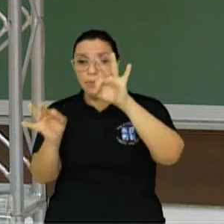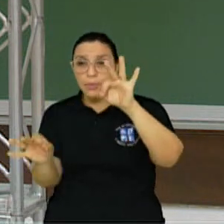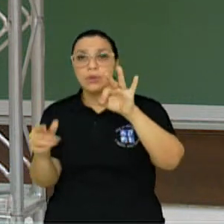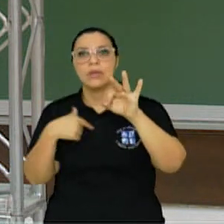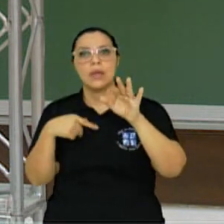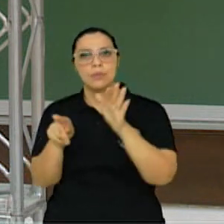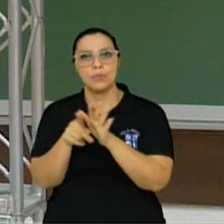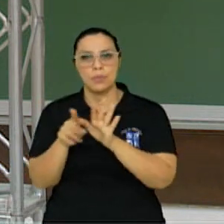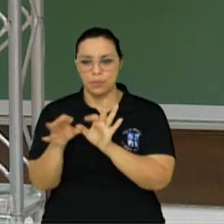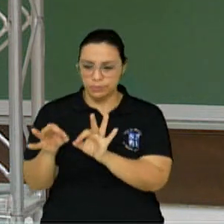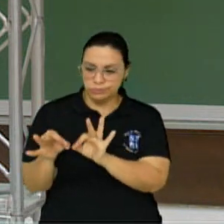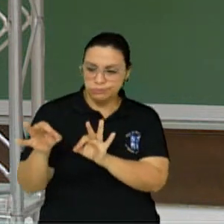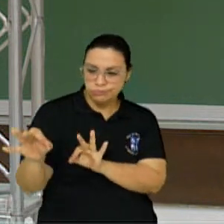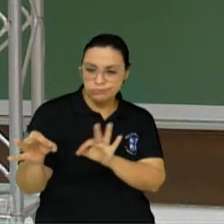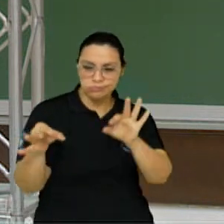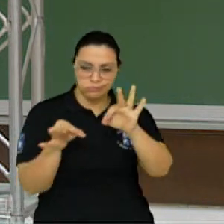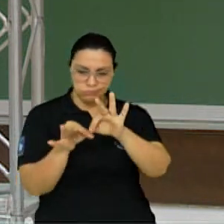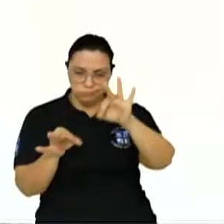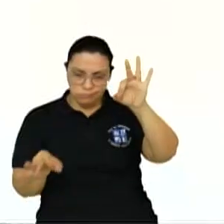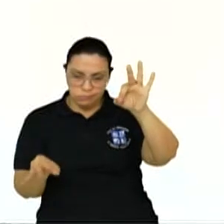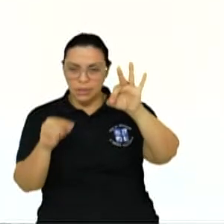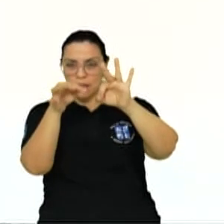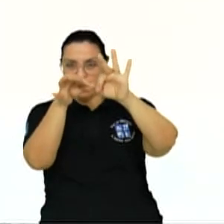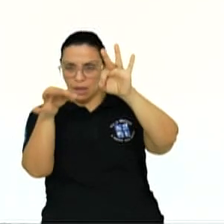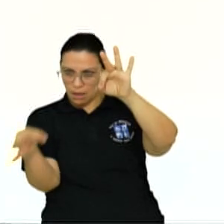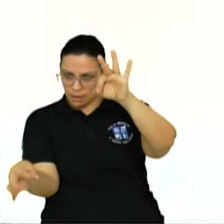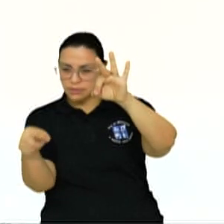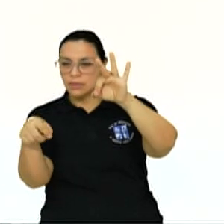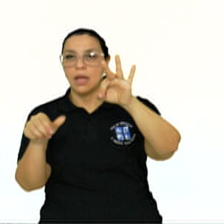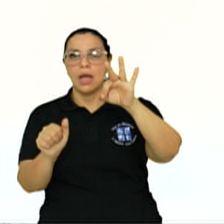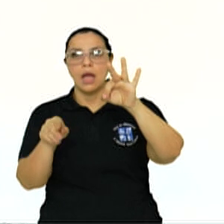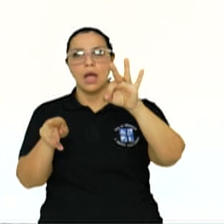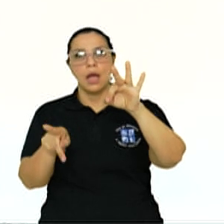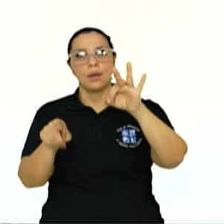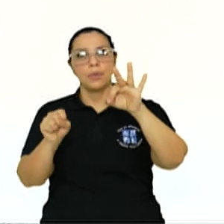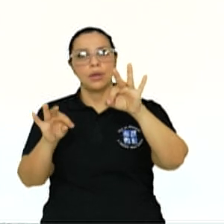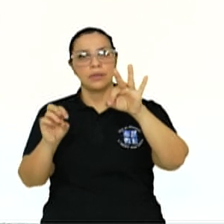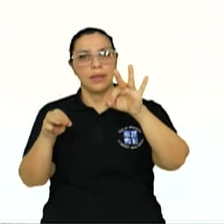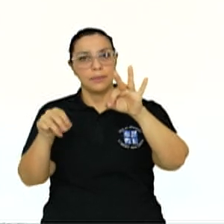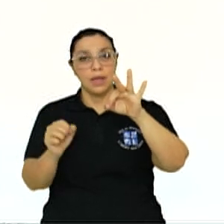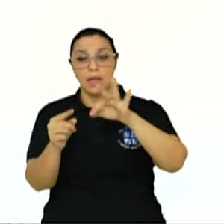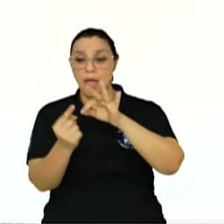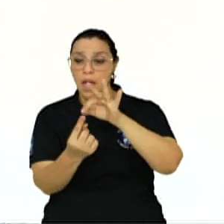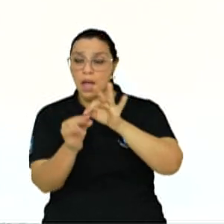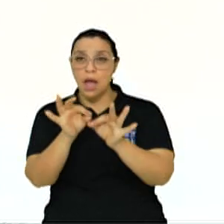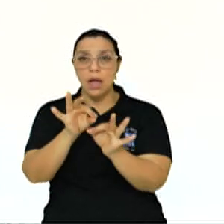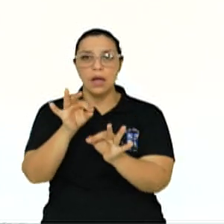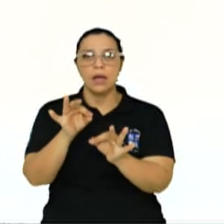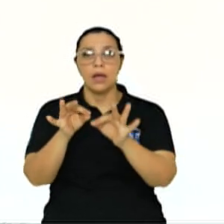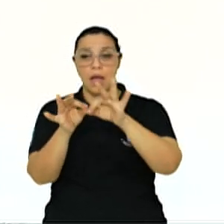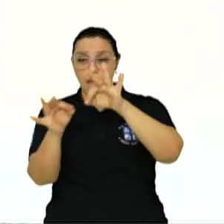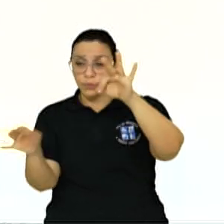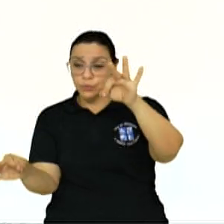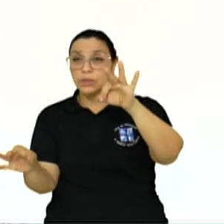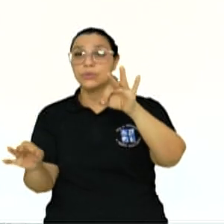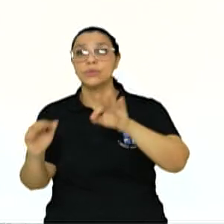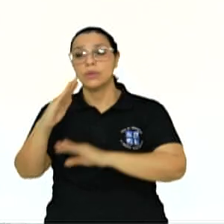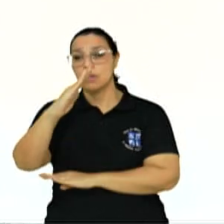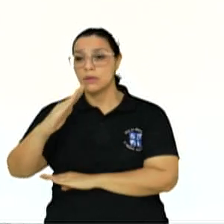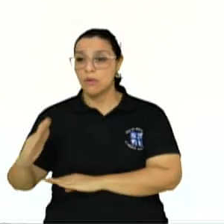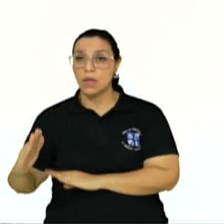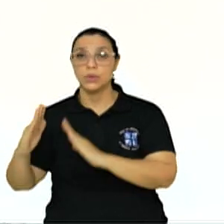pirâmide é a apótema lateral. Nesse caso, a altura da pirâmide. A altura